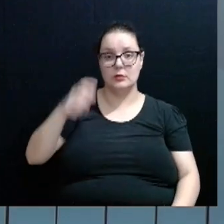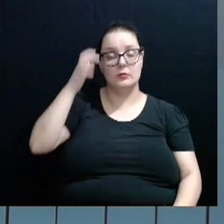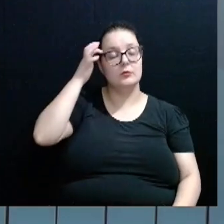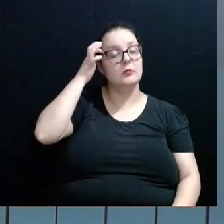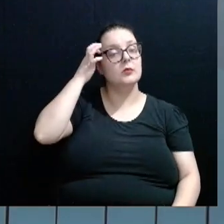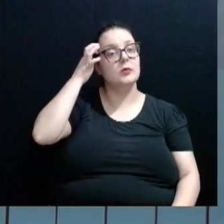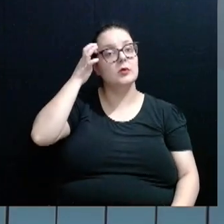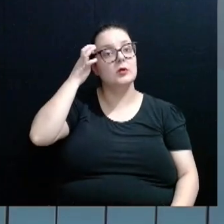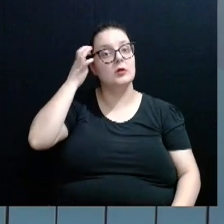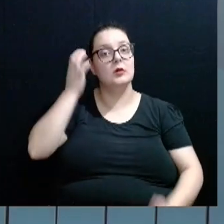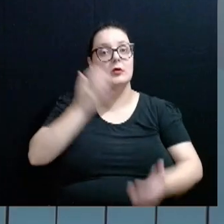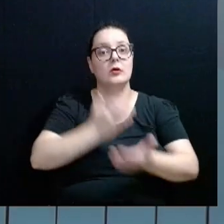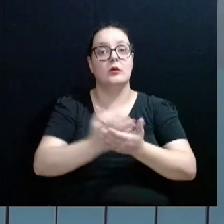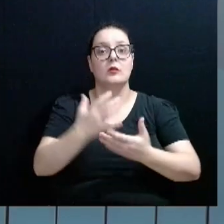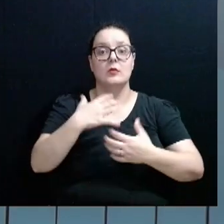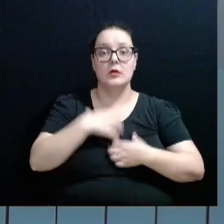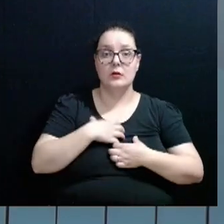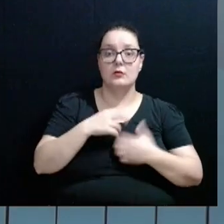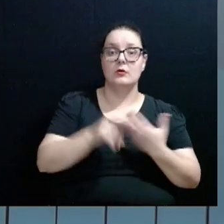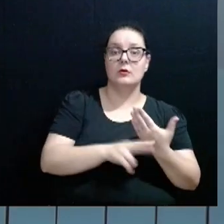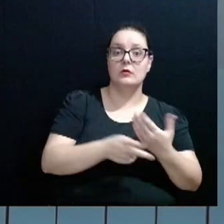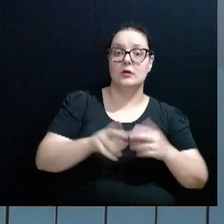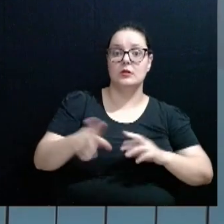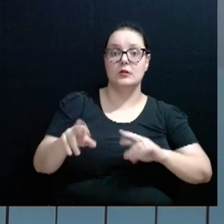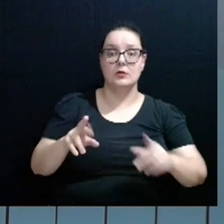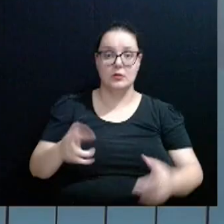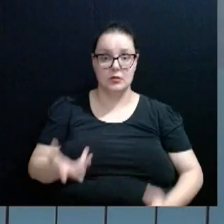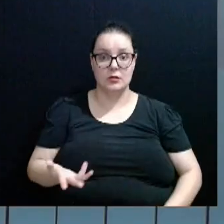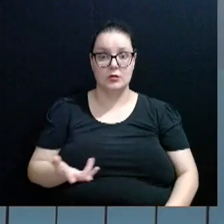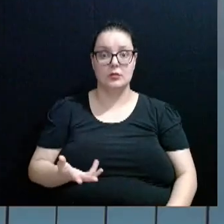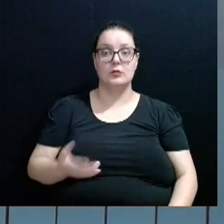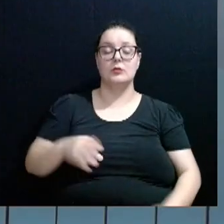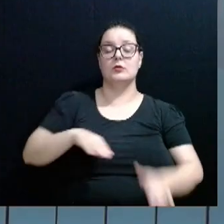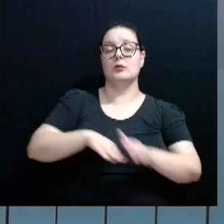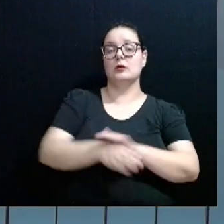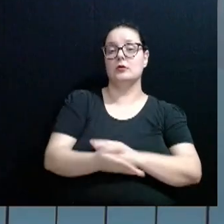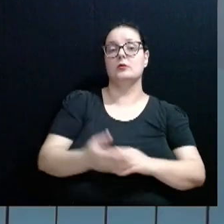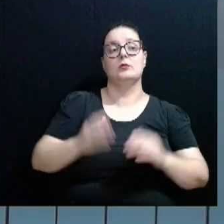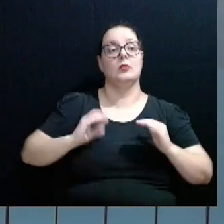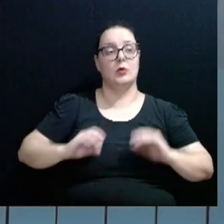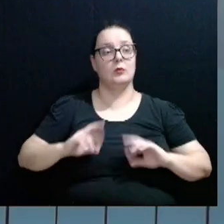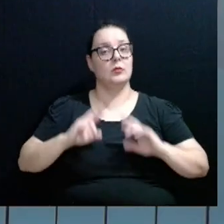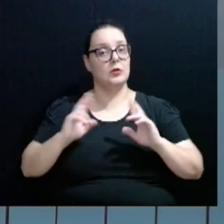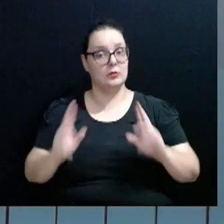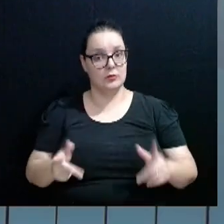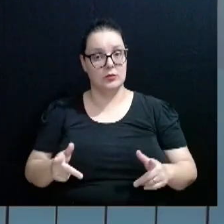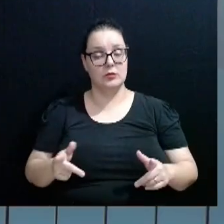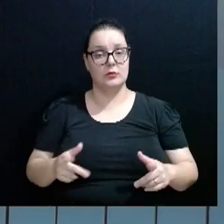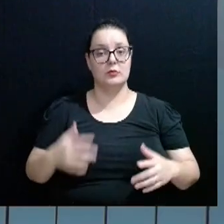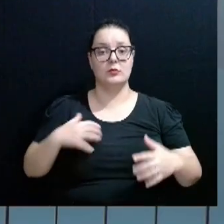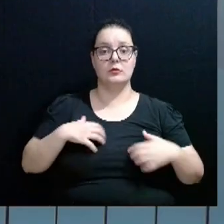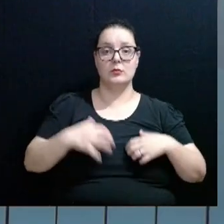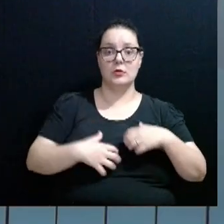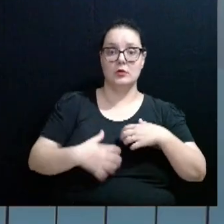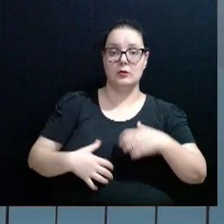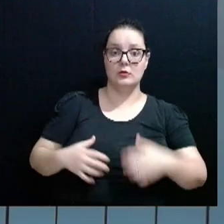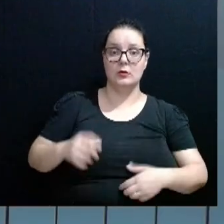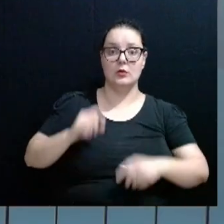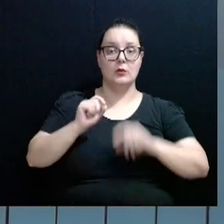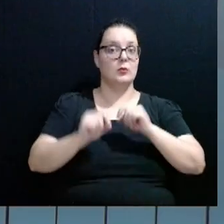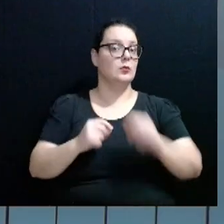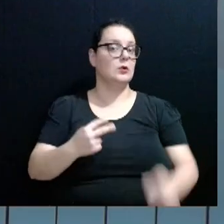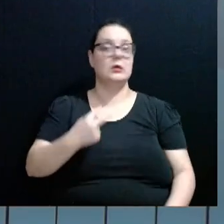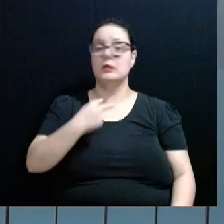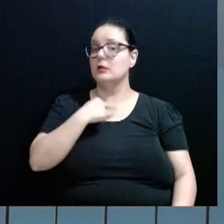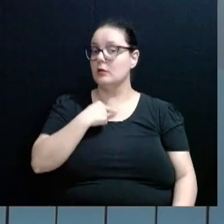um efeito diferente daquilo que ela costuma, um comportamento diferente, né, no organismo, o que ela não deve